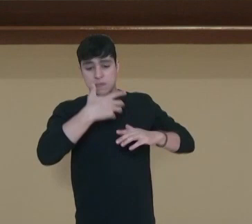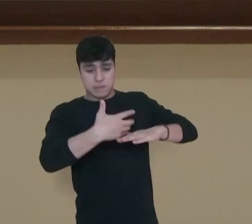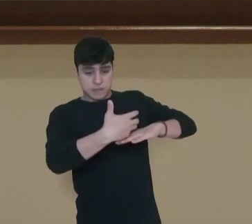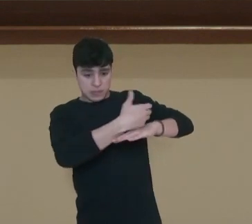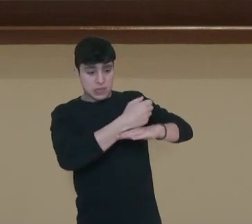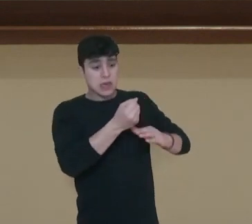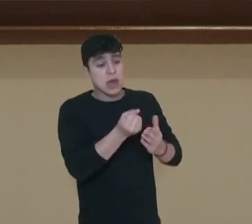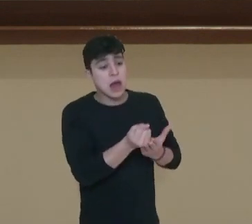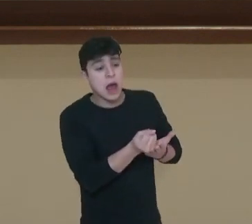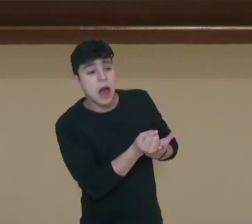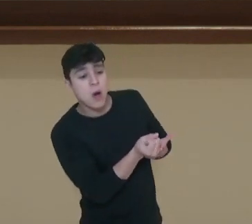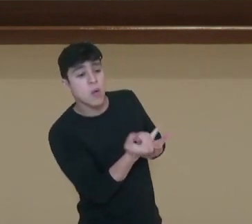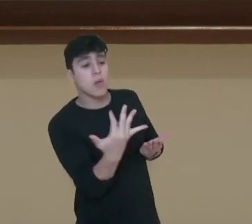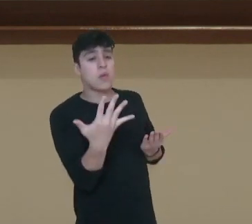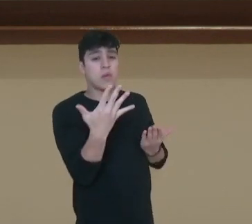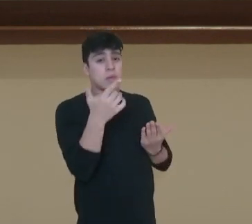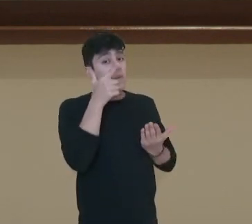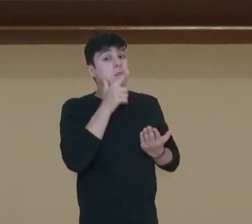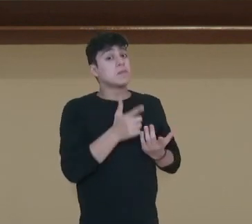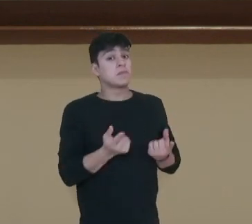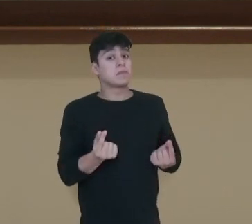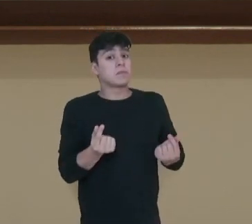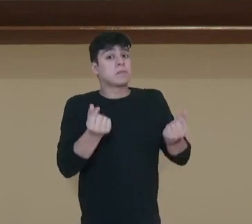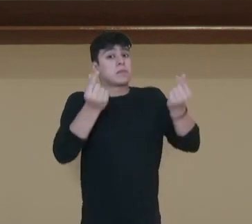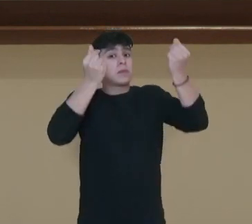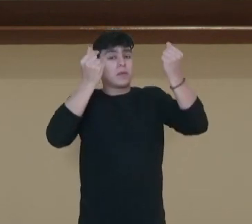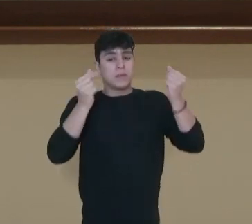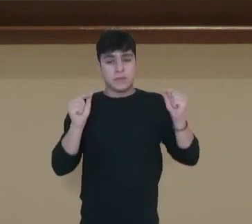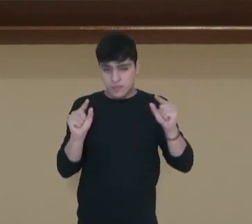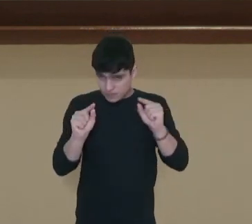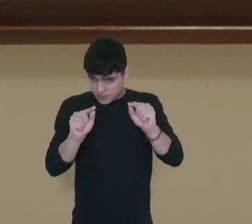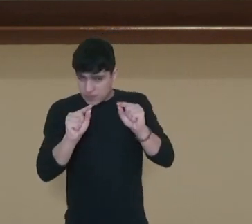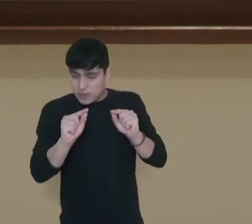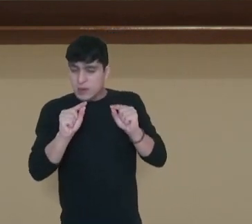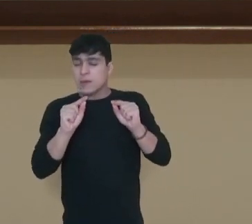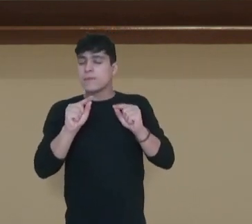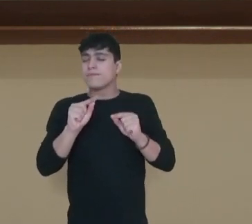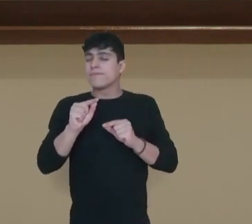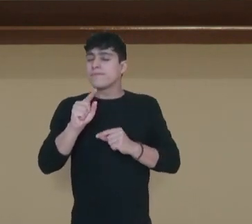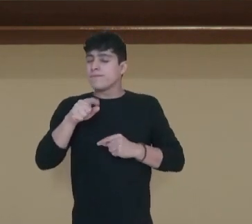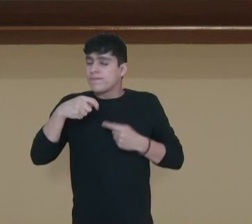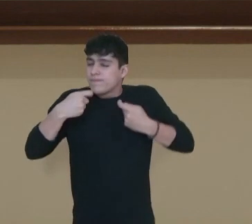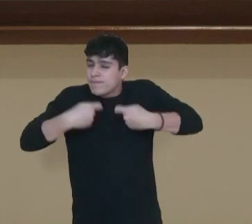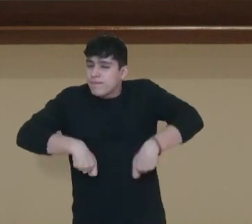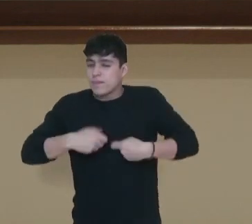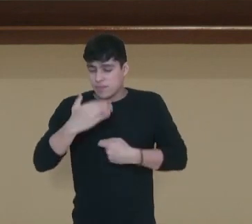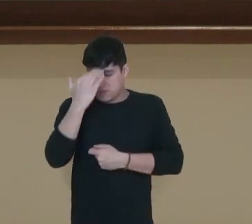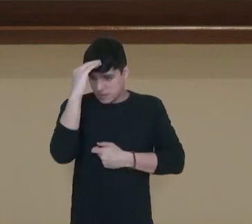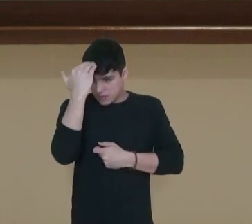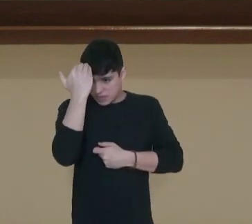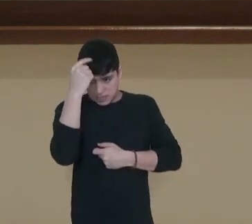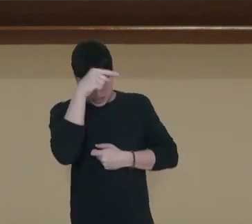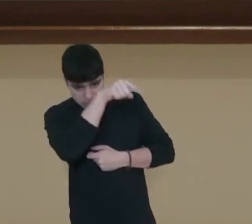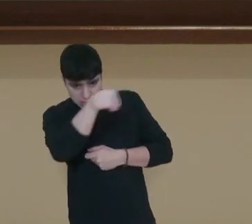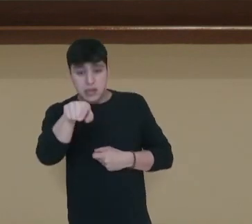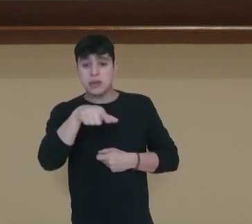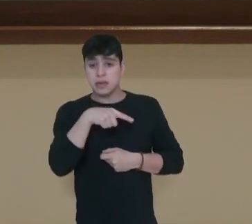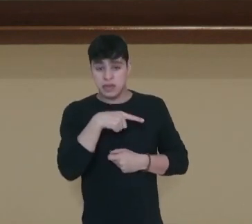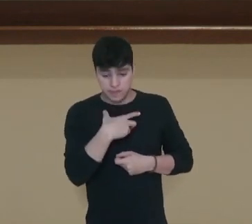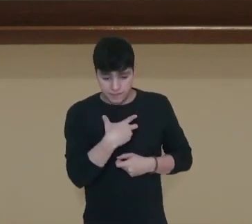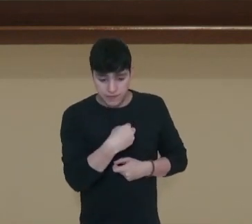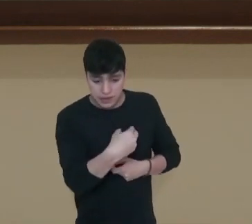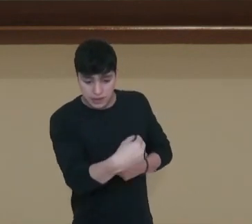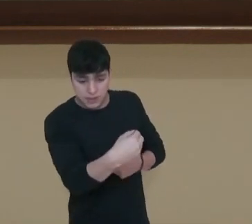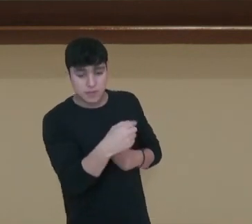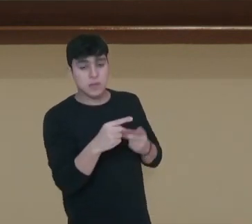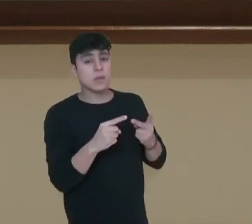indivíduos indianos conseguiram enriquecer. E é importante a gente já pensar que esses indivíduos tinham filhos e que